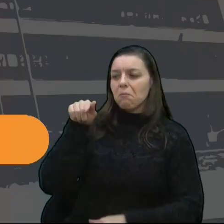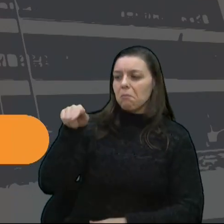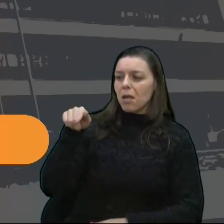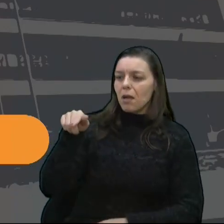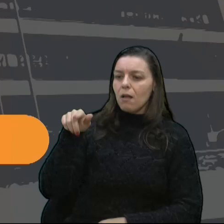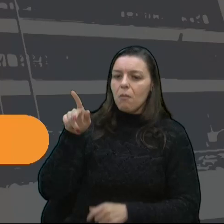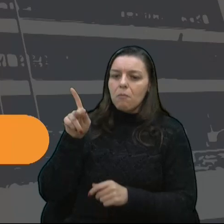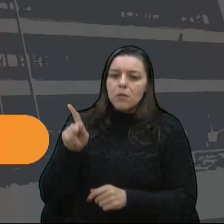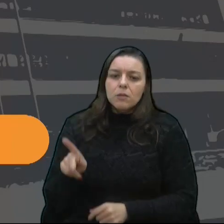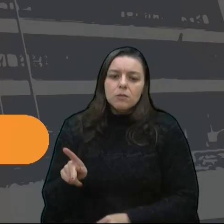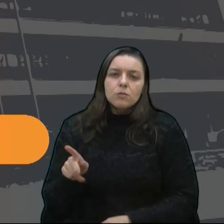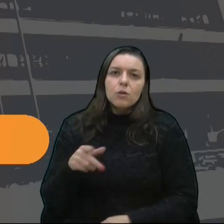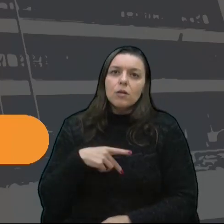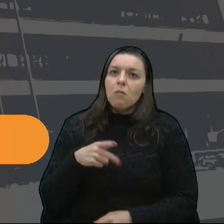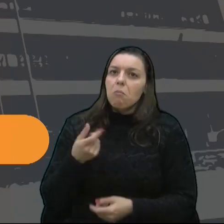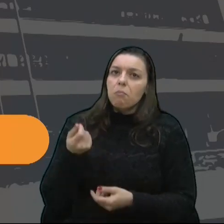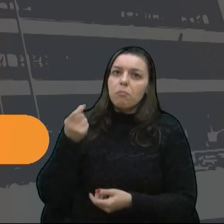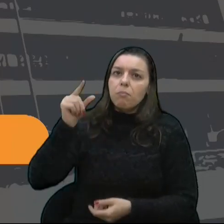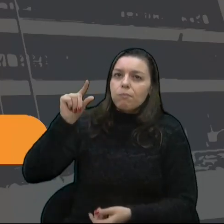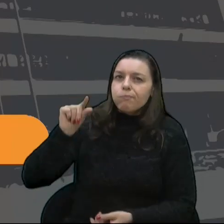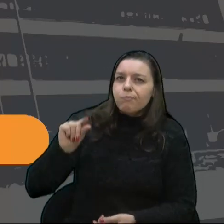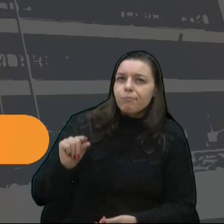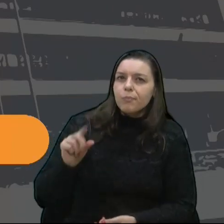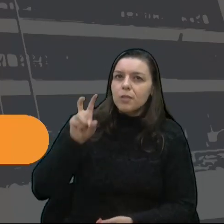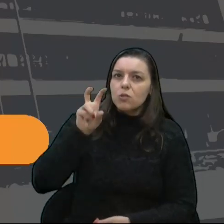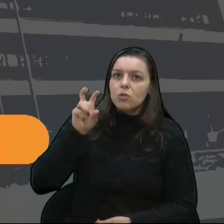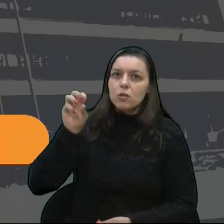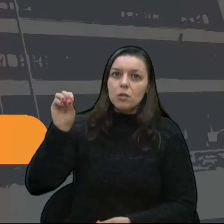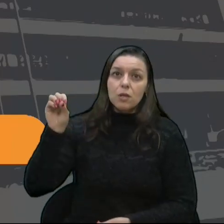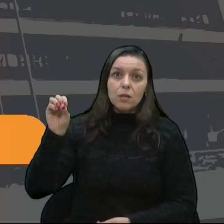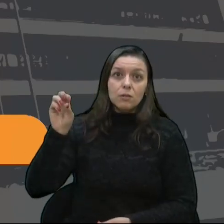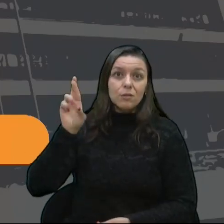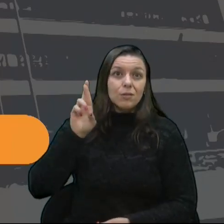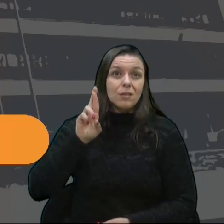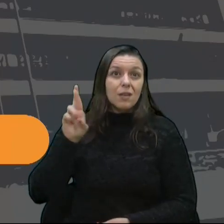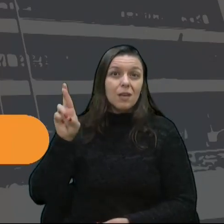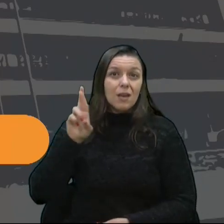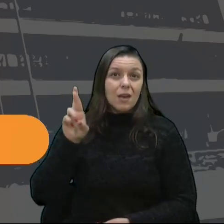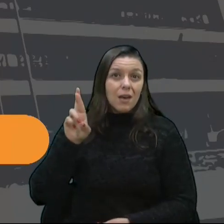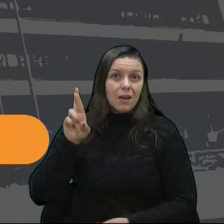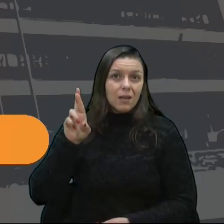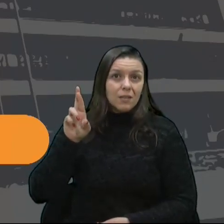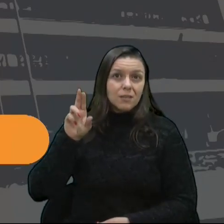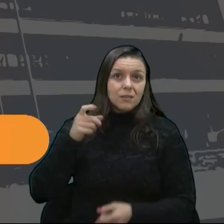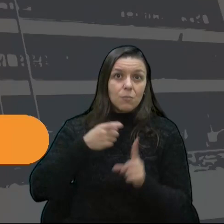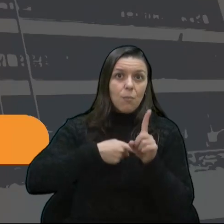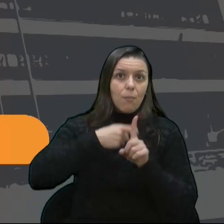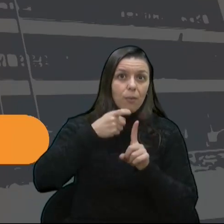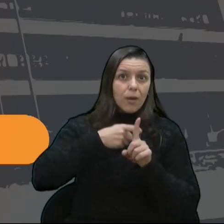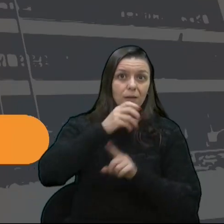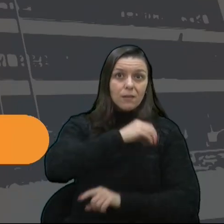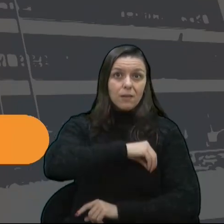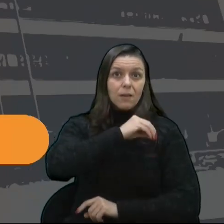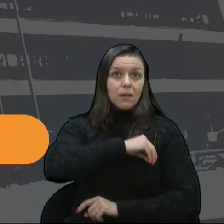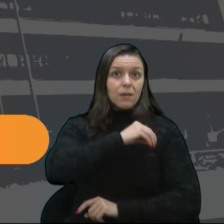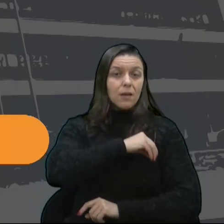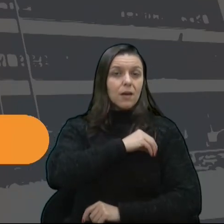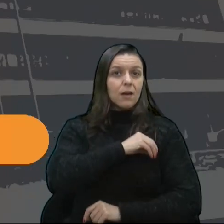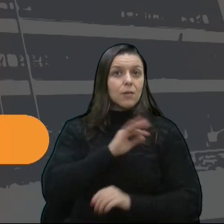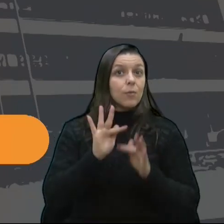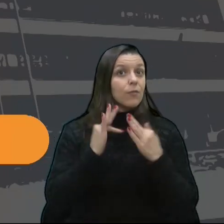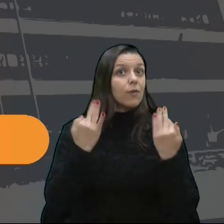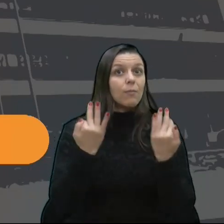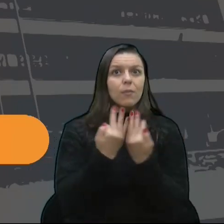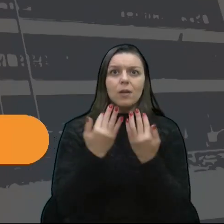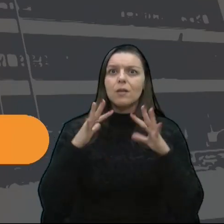pessoa que ganhava menos de R$500 por mês para sustentar a família toda. Então, foram casos bem